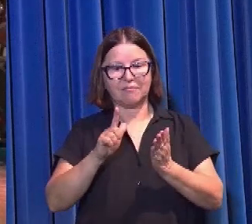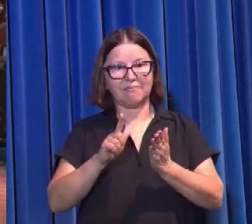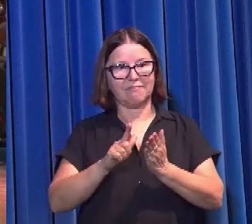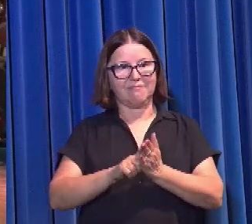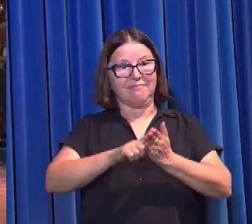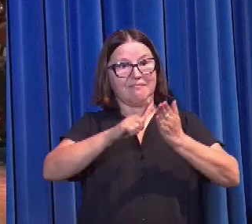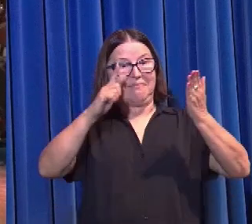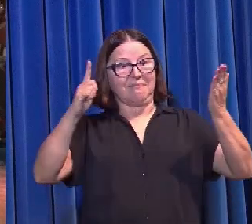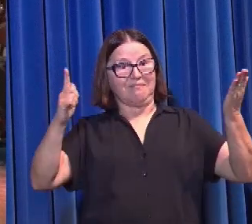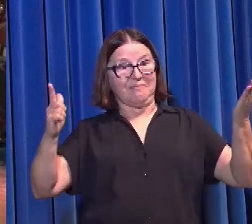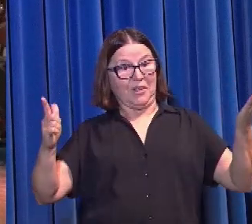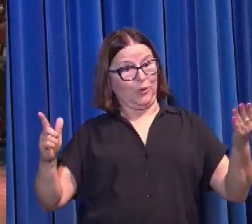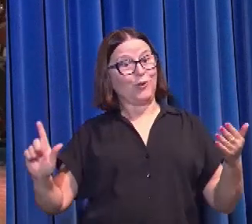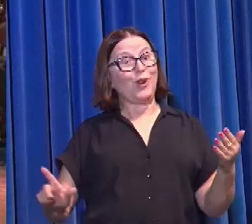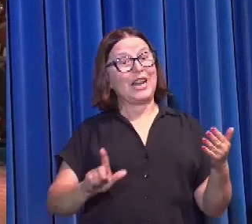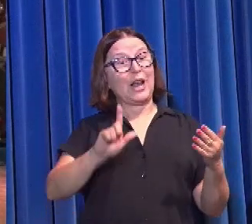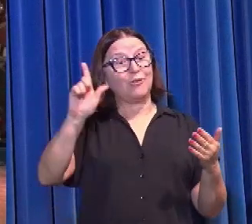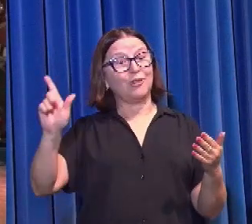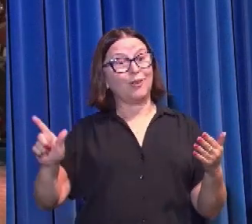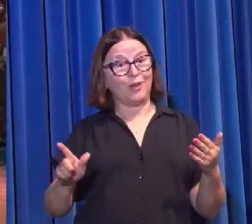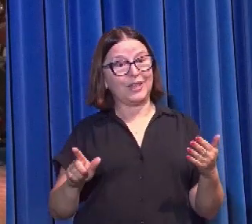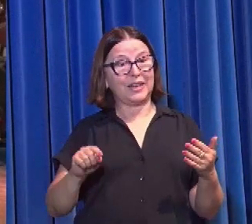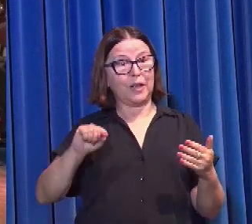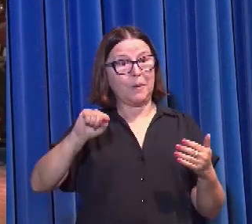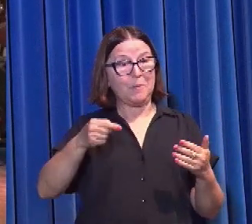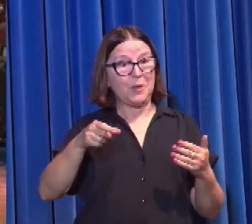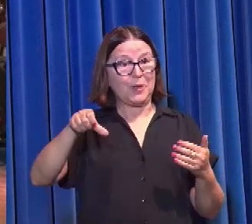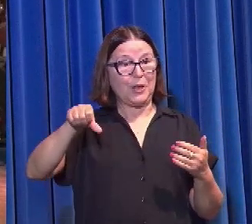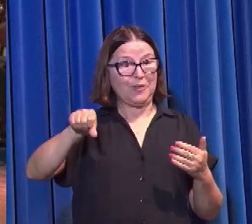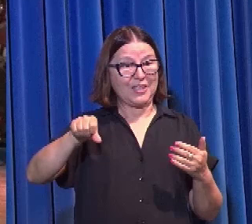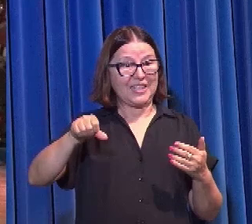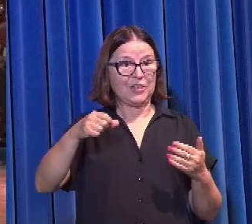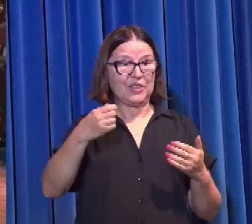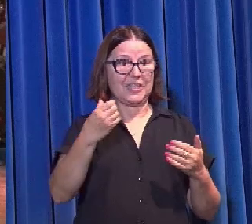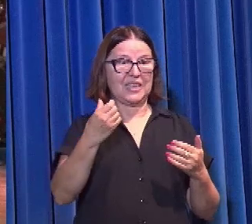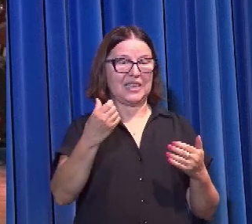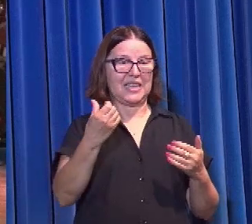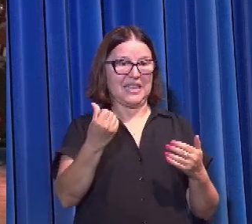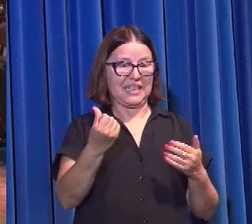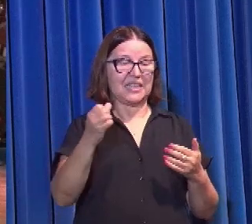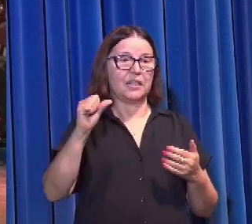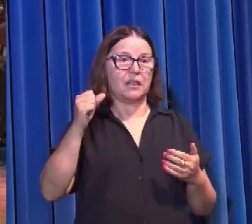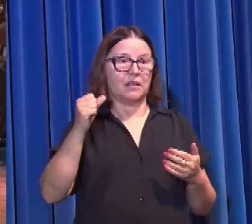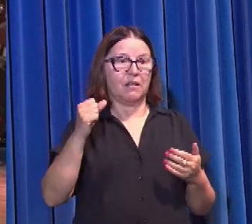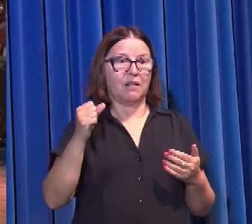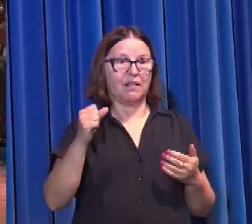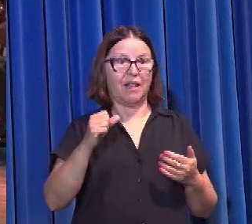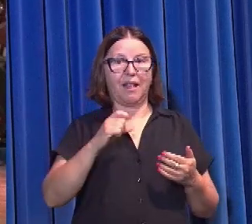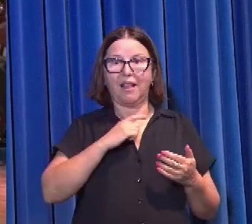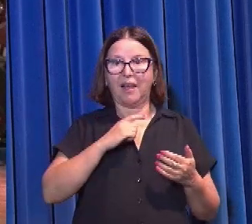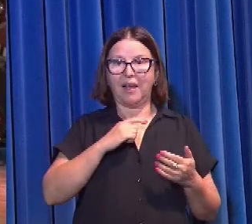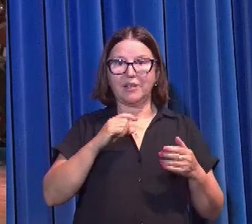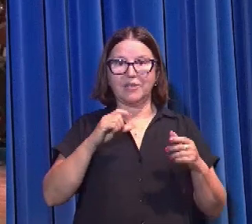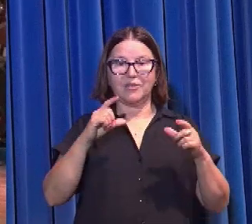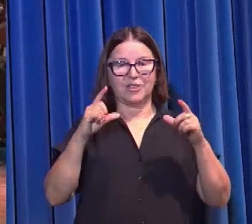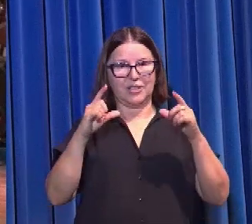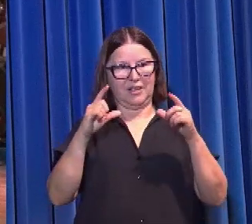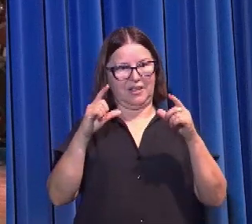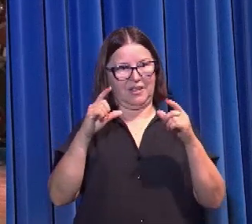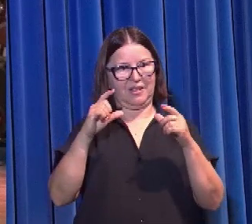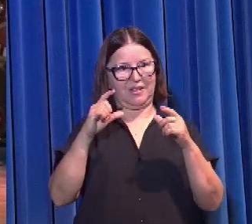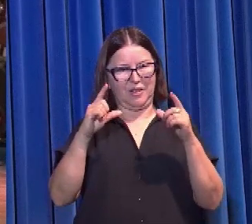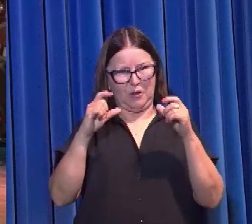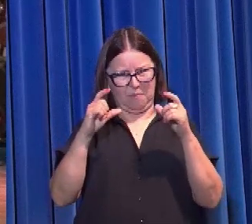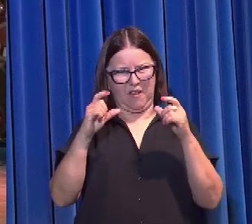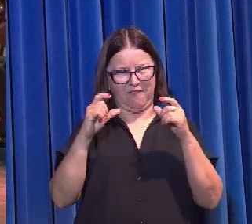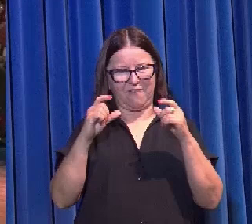de 1968. E na capa do jornal estava assim, a foto do Oriente Médio lá, faixa de Gaza,